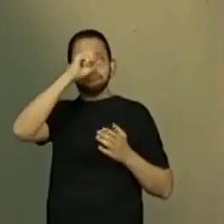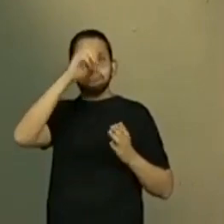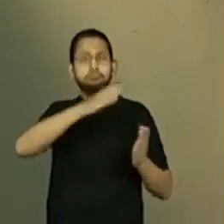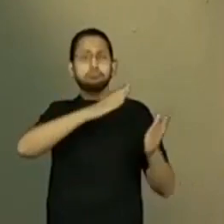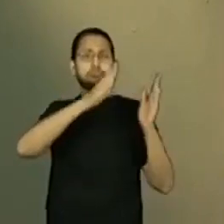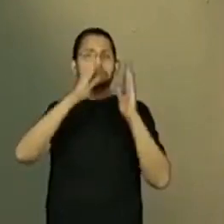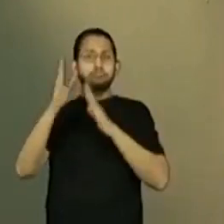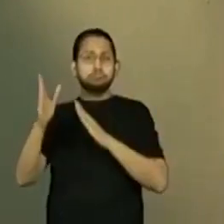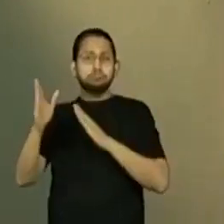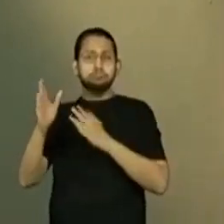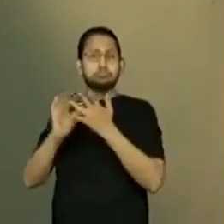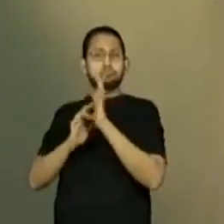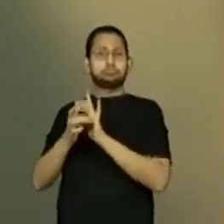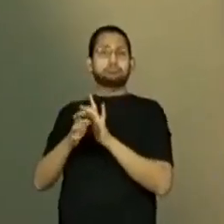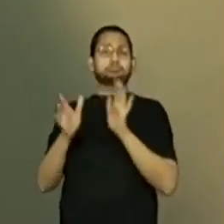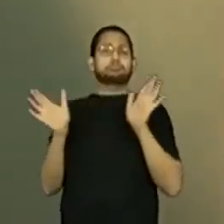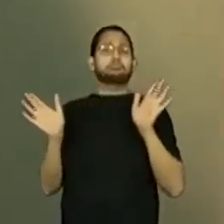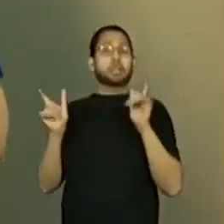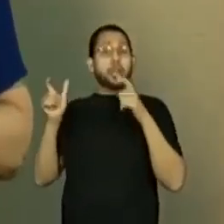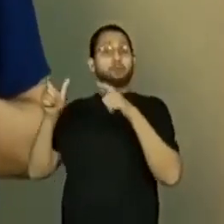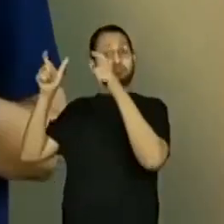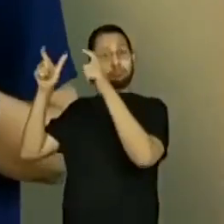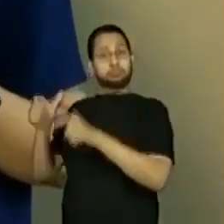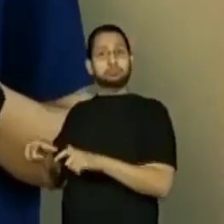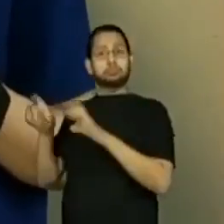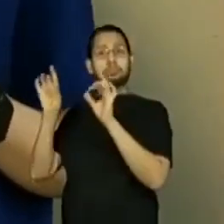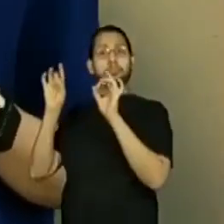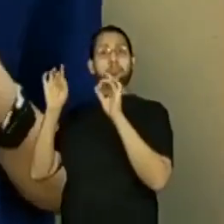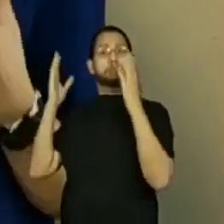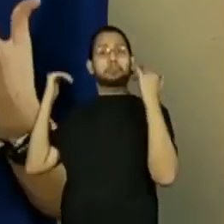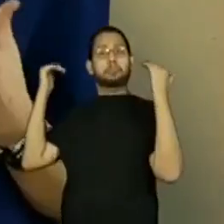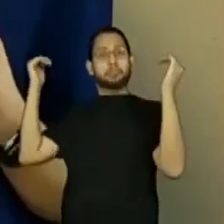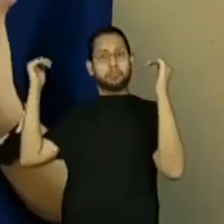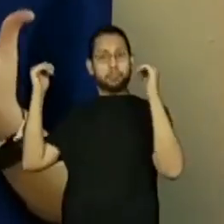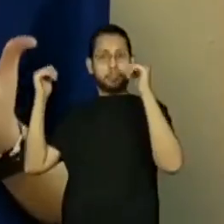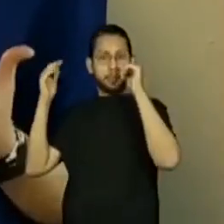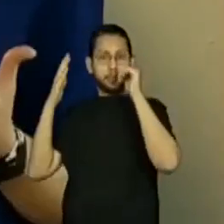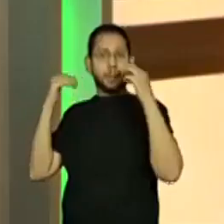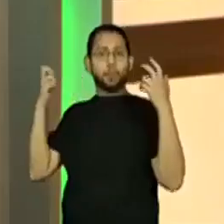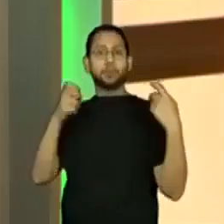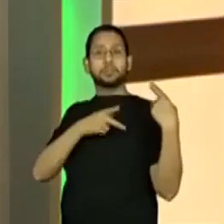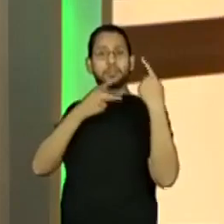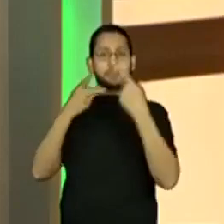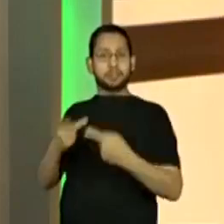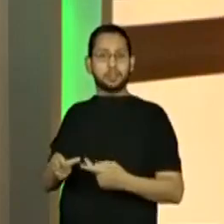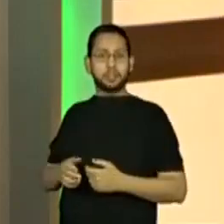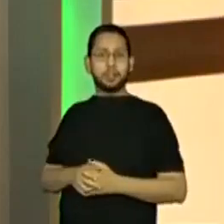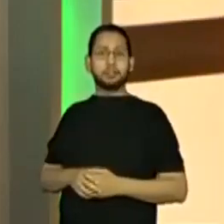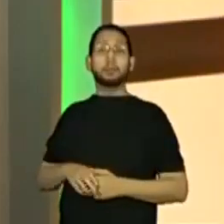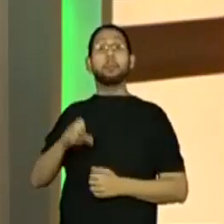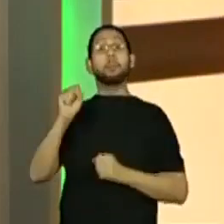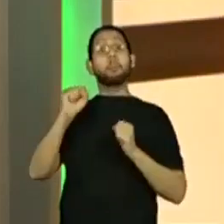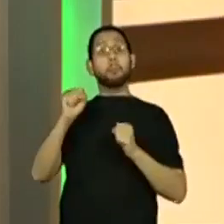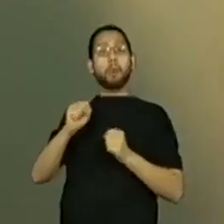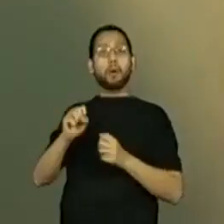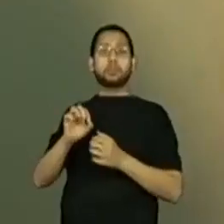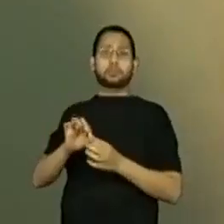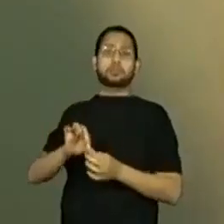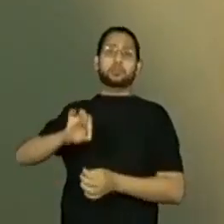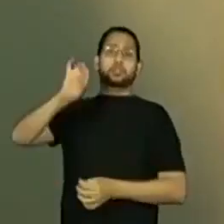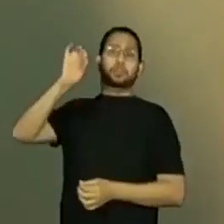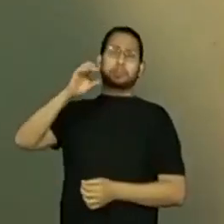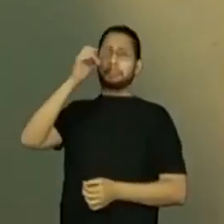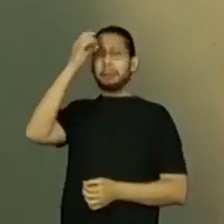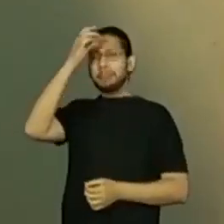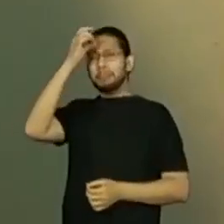um monumento que pode ser medido em centímetros, mas é mais fácil a